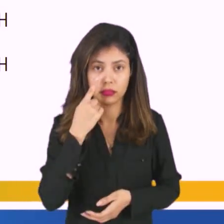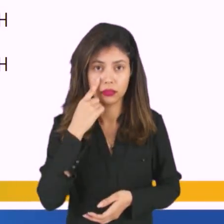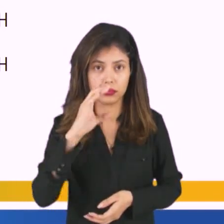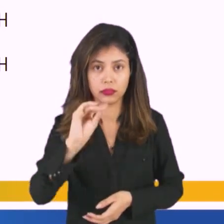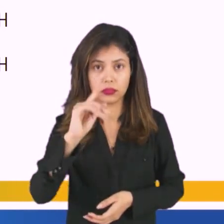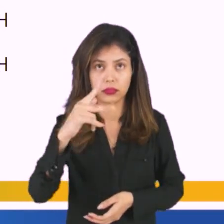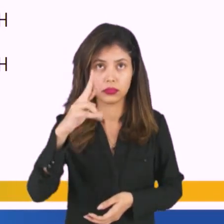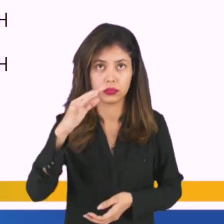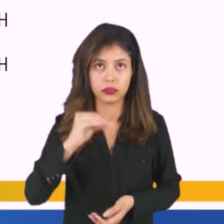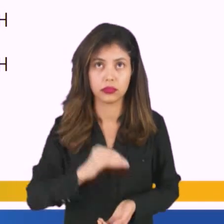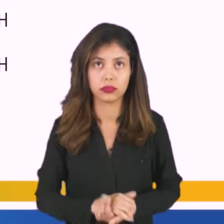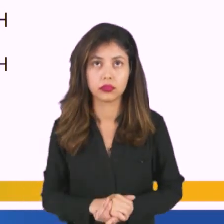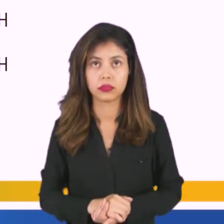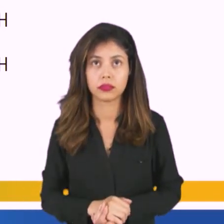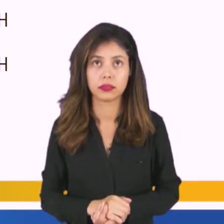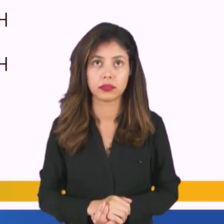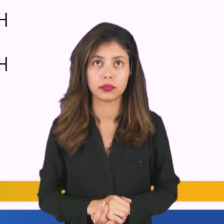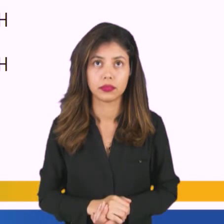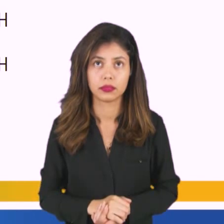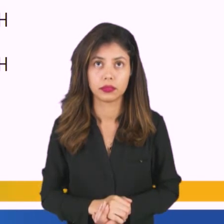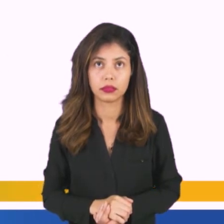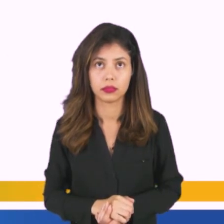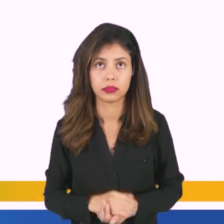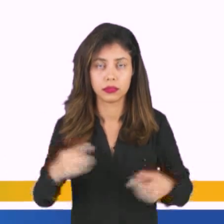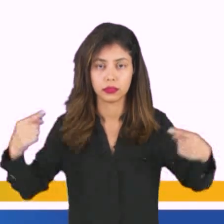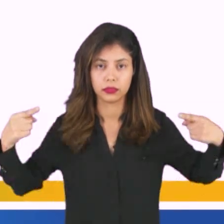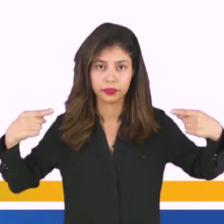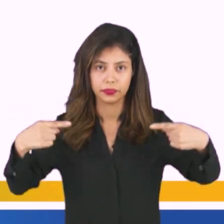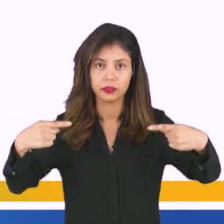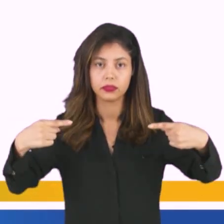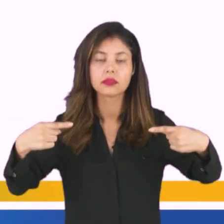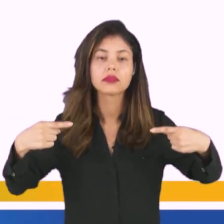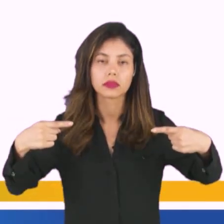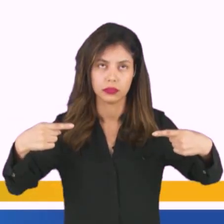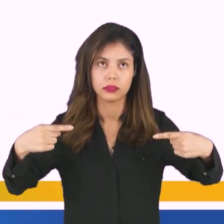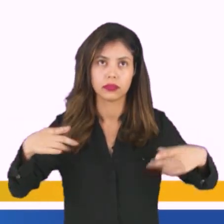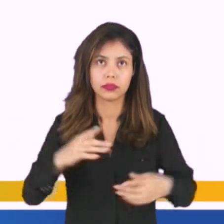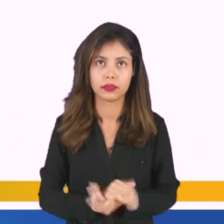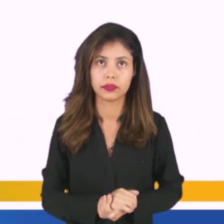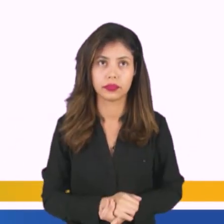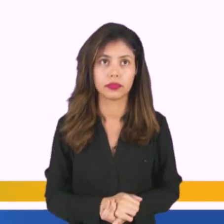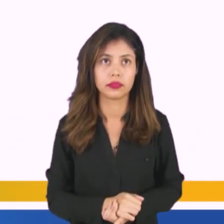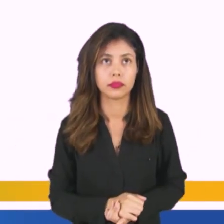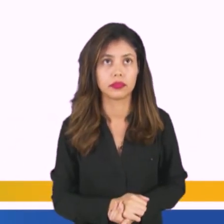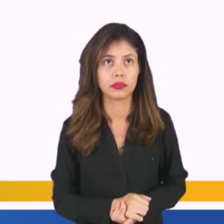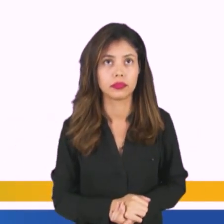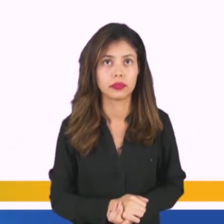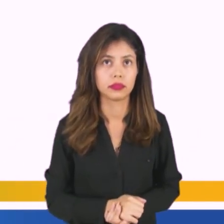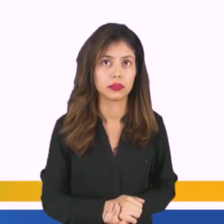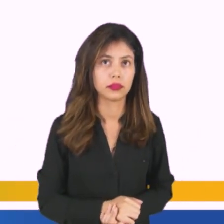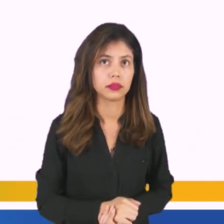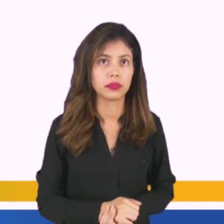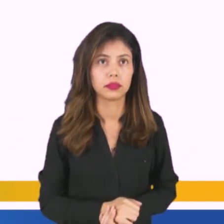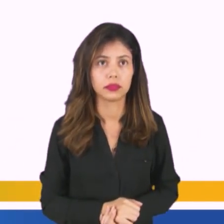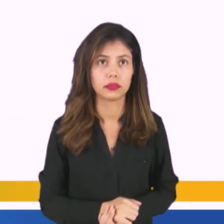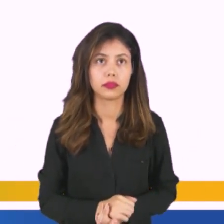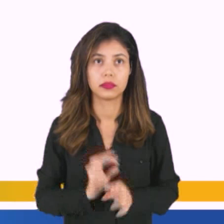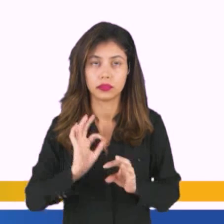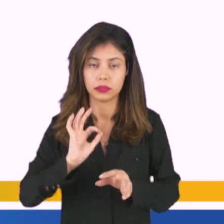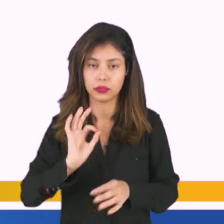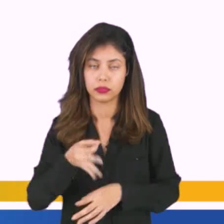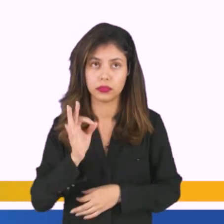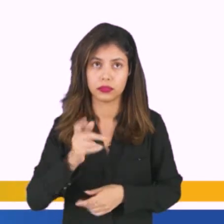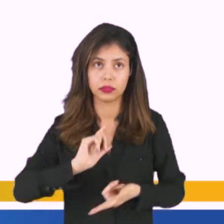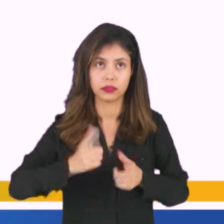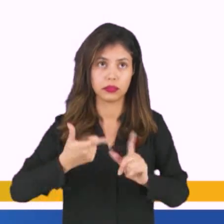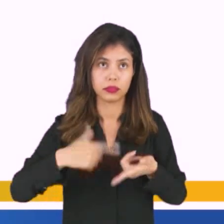hidroxila, que está do lado oposto. E se você marcar, observando essa estrutura, a alternativa correta é